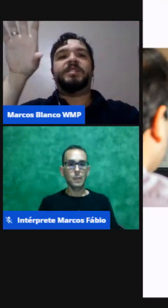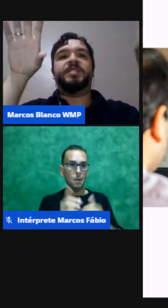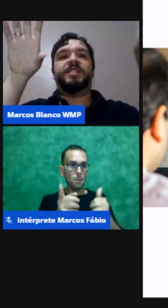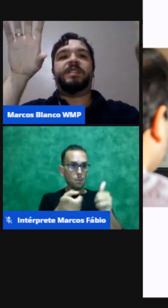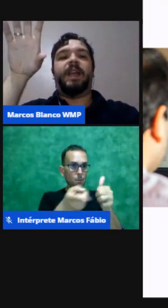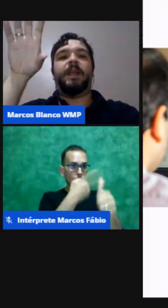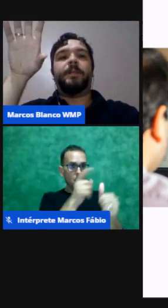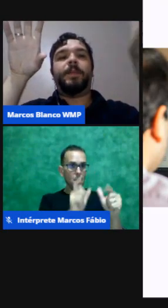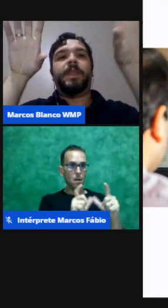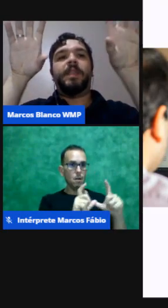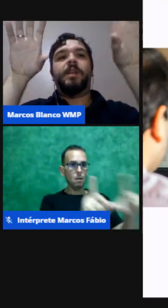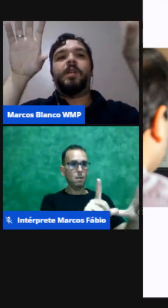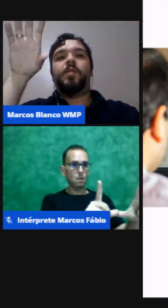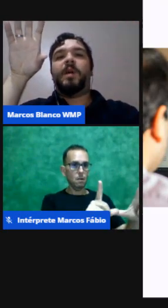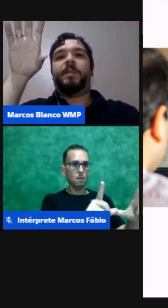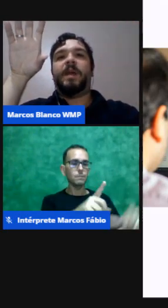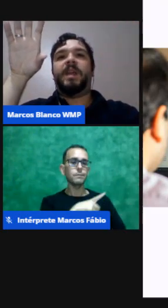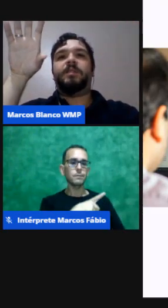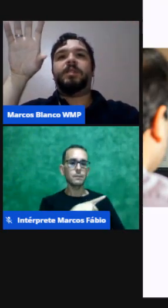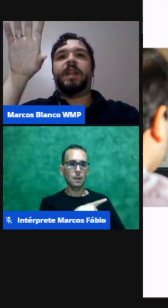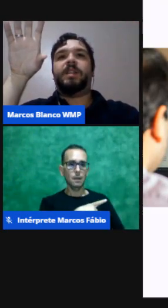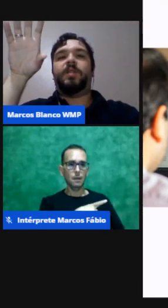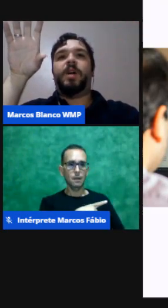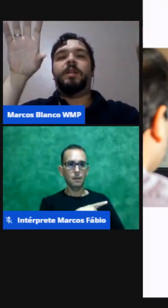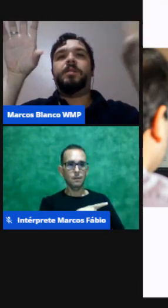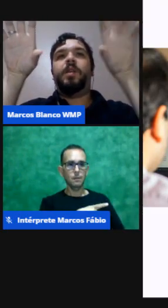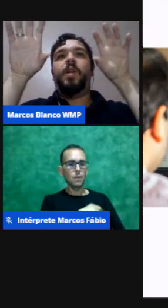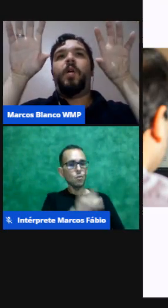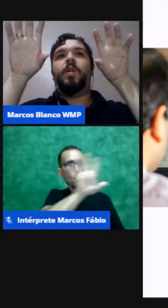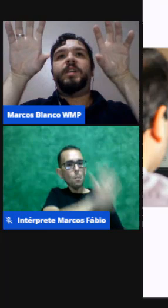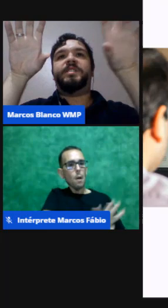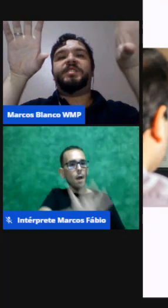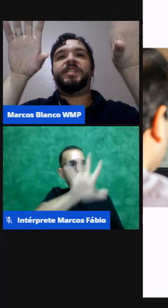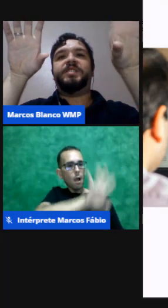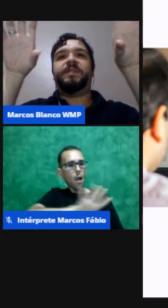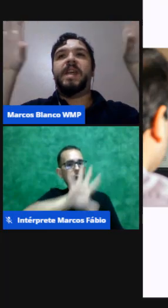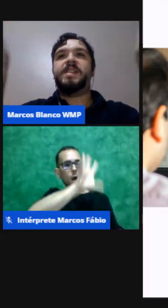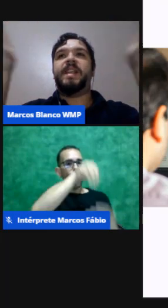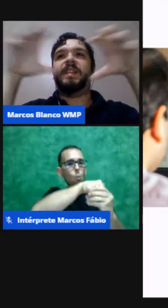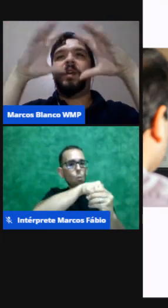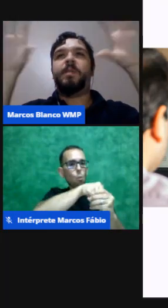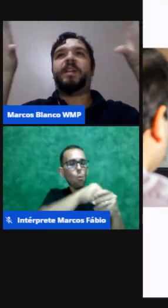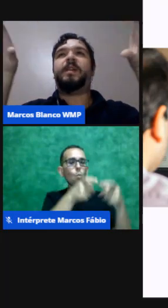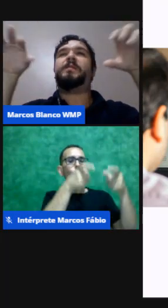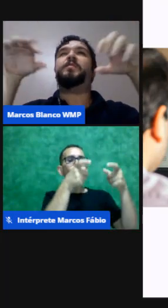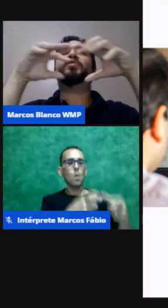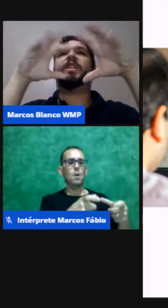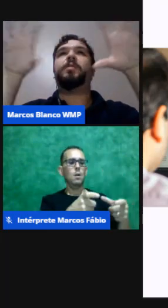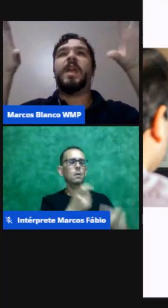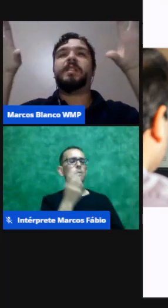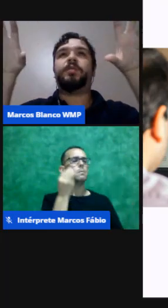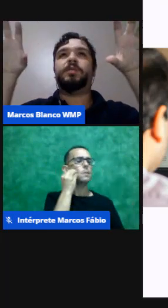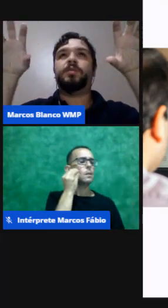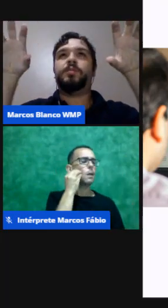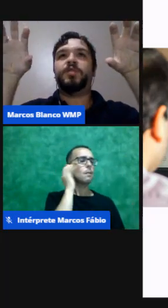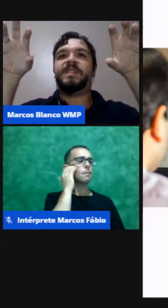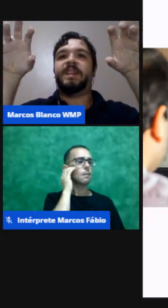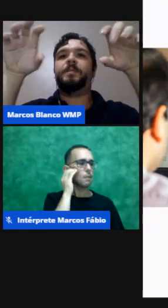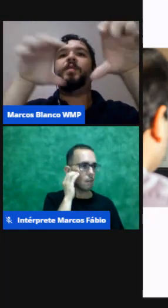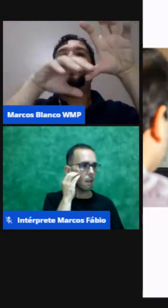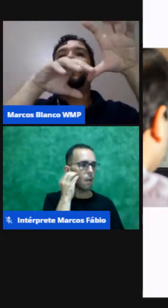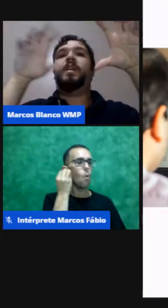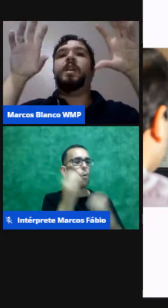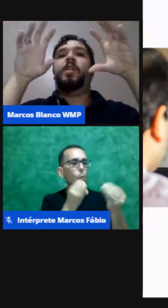quadrado, a gente tem o mapeamento do território, onde a gente vai entender como é que vai funcionar o método